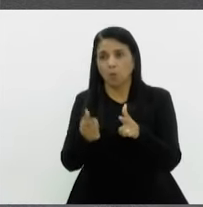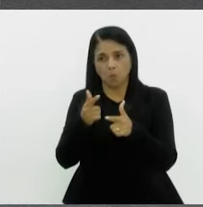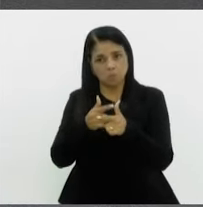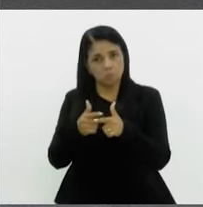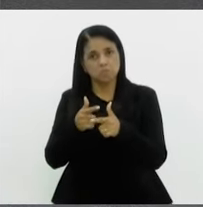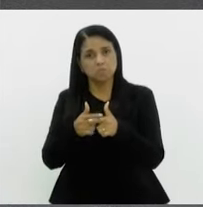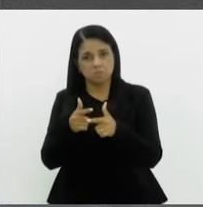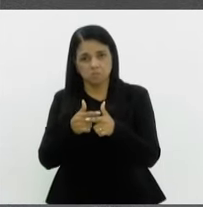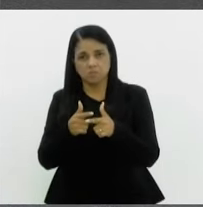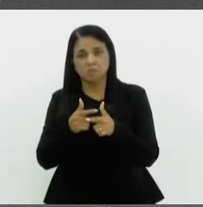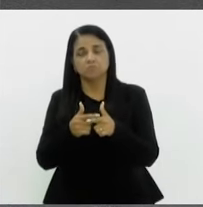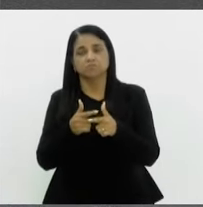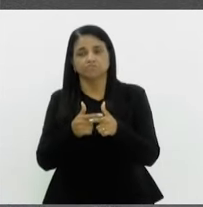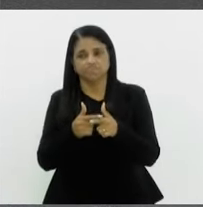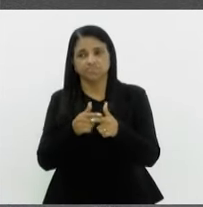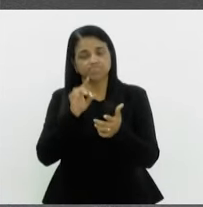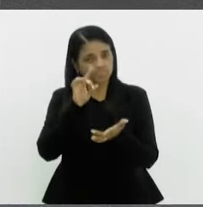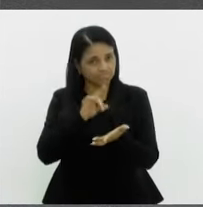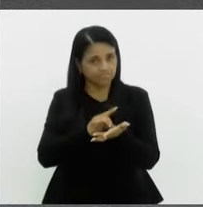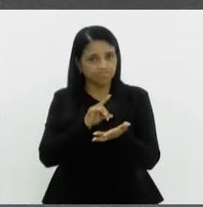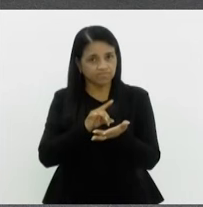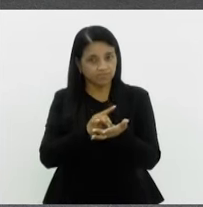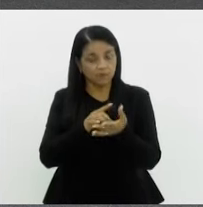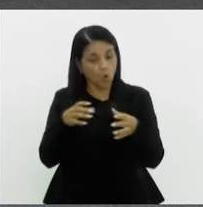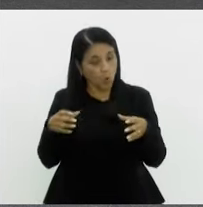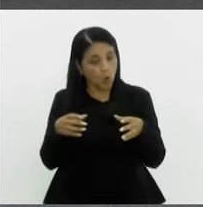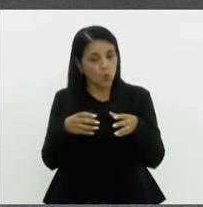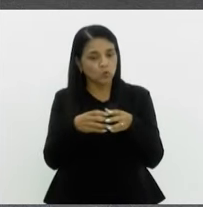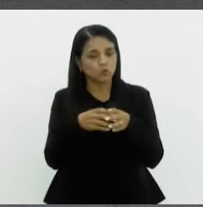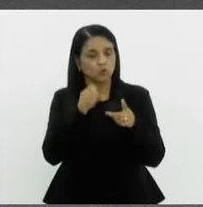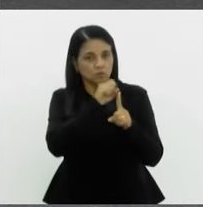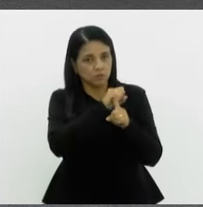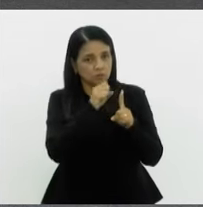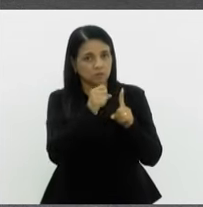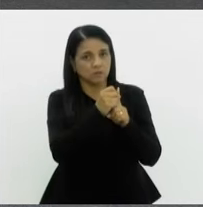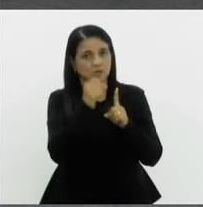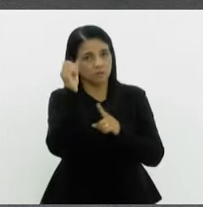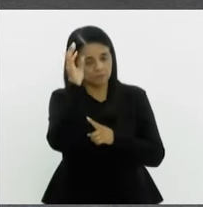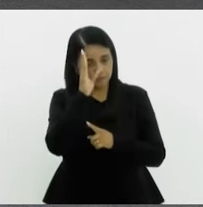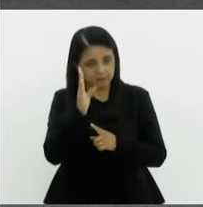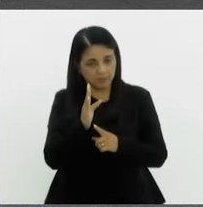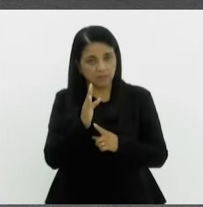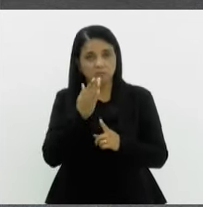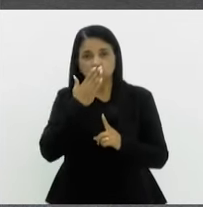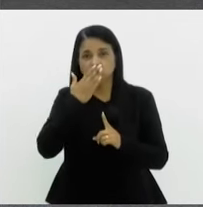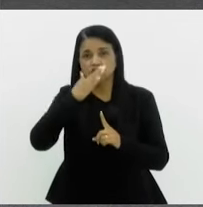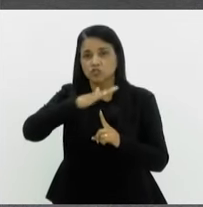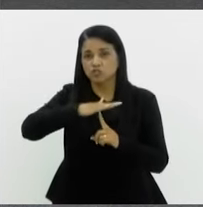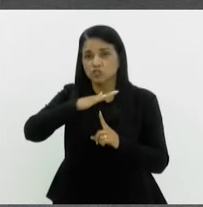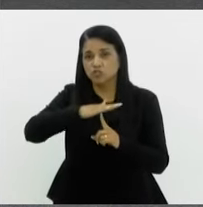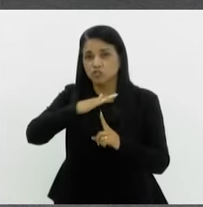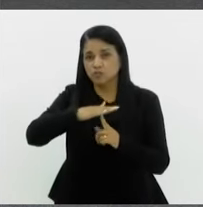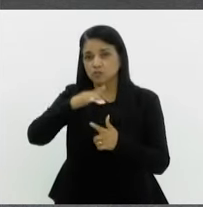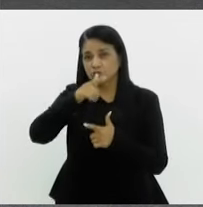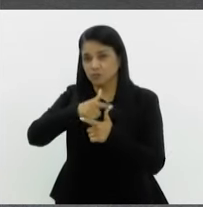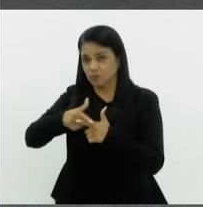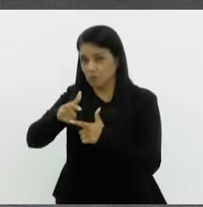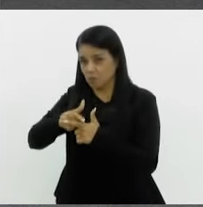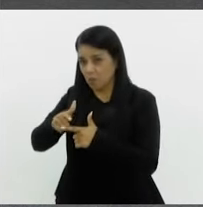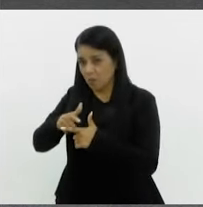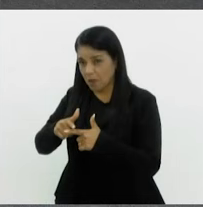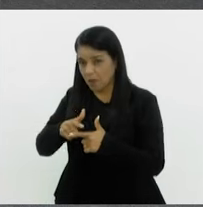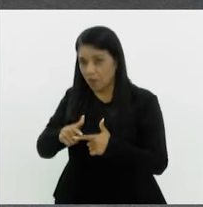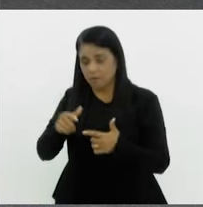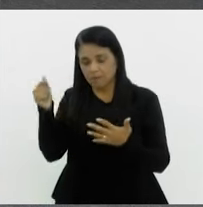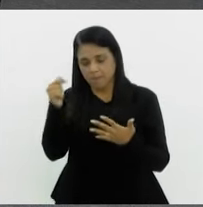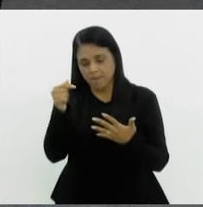vejo que faz parte hoje do conjunto da sociedade brasileira esses tipos de questões que Vossa